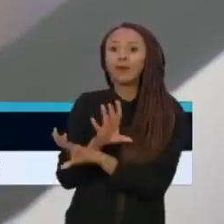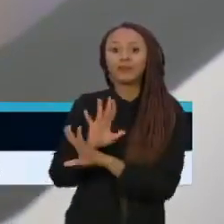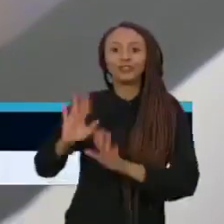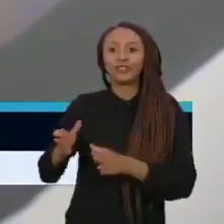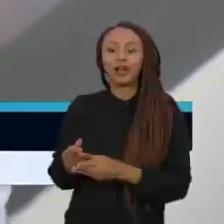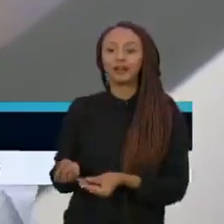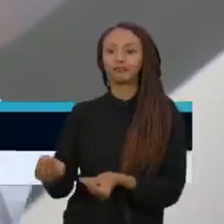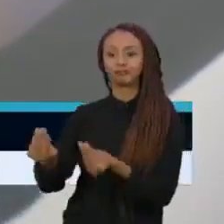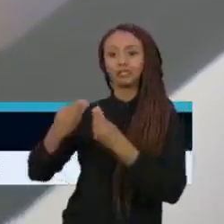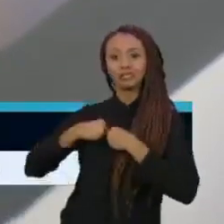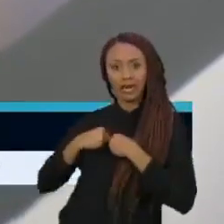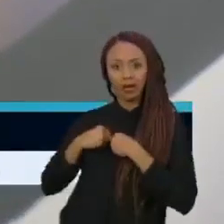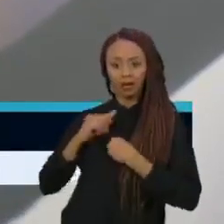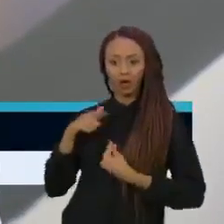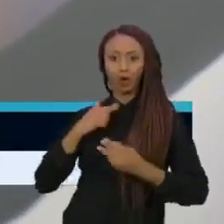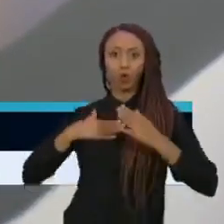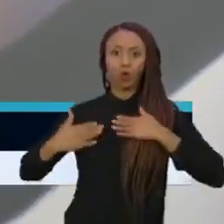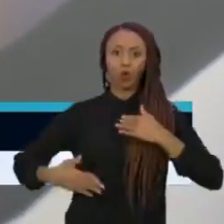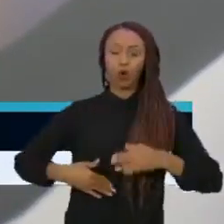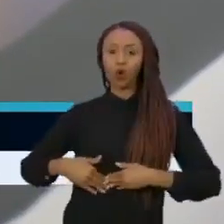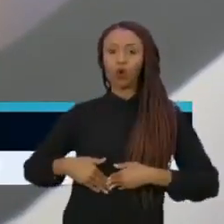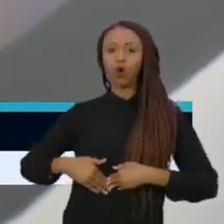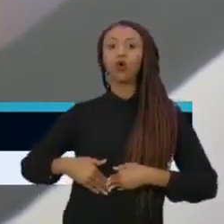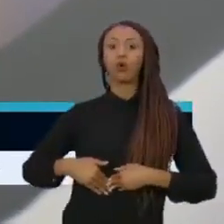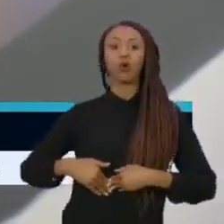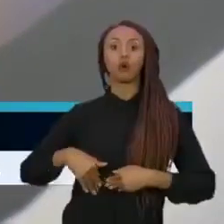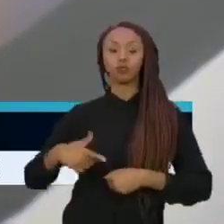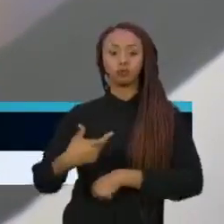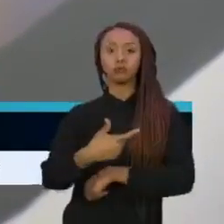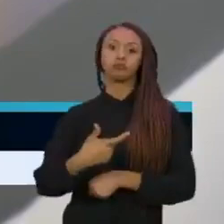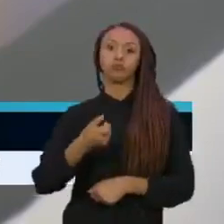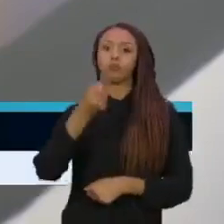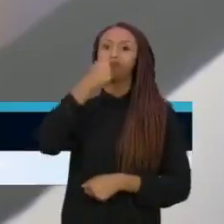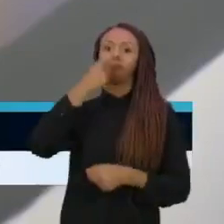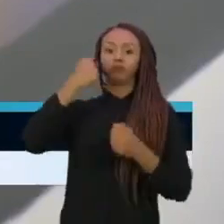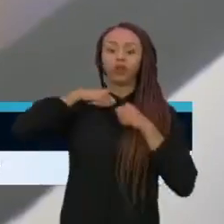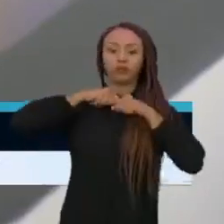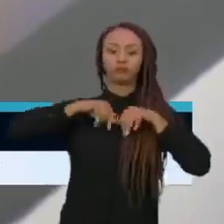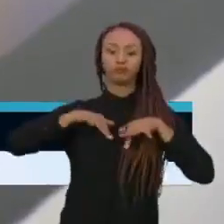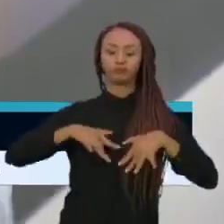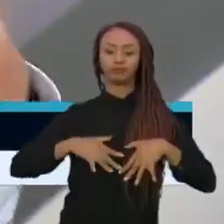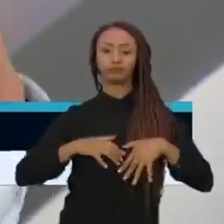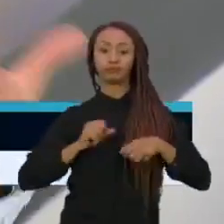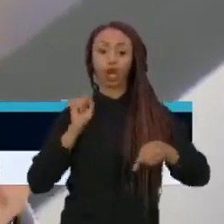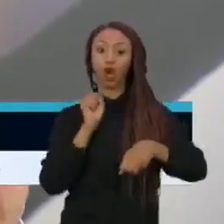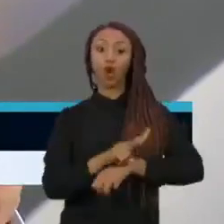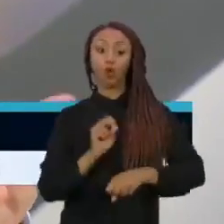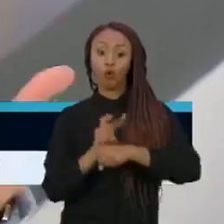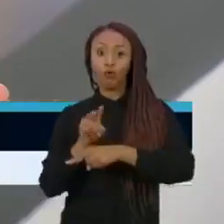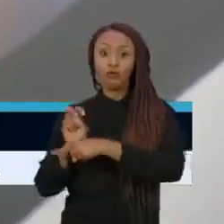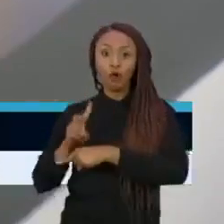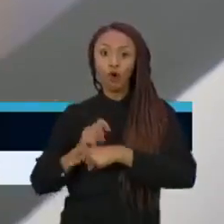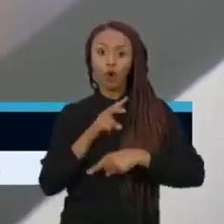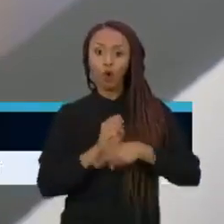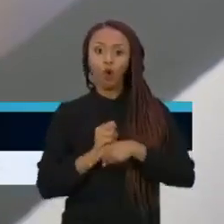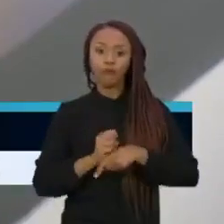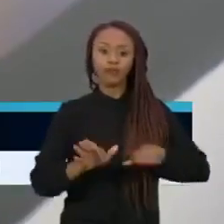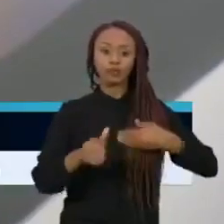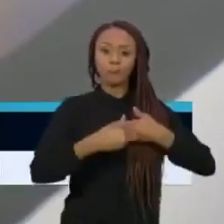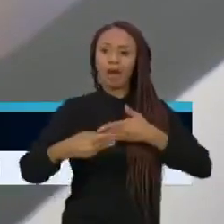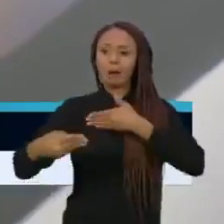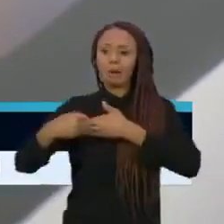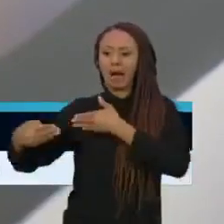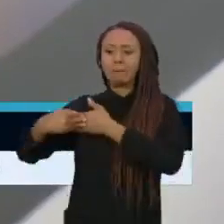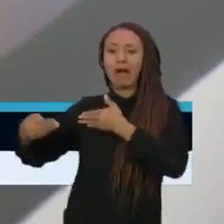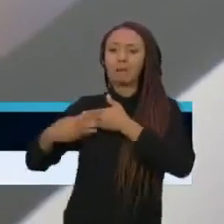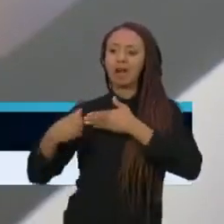dá imediatamente para se combater o vírus e, portanto, já combate o vírus, não precisa